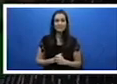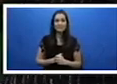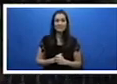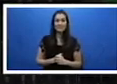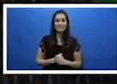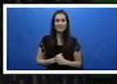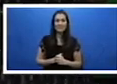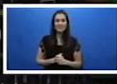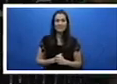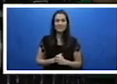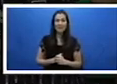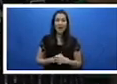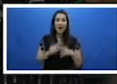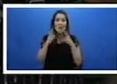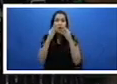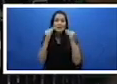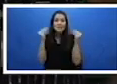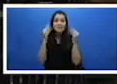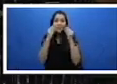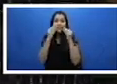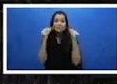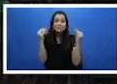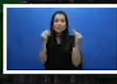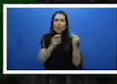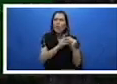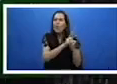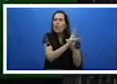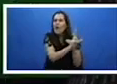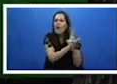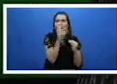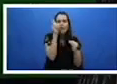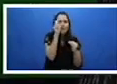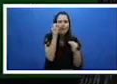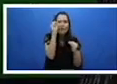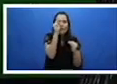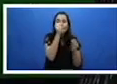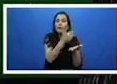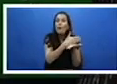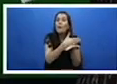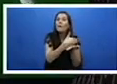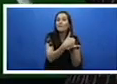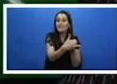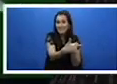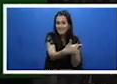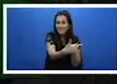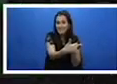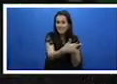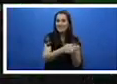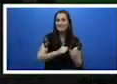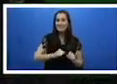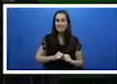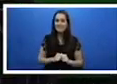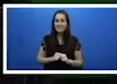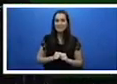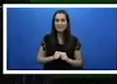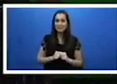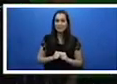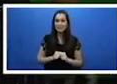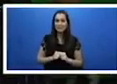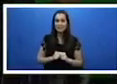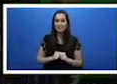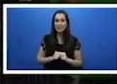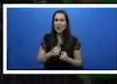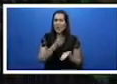Isto. Em raposa, o R tem som forte, mas está no início